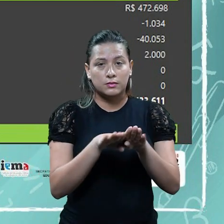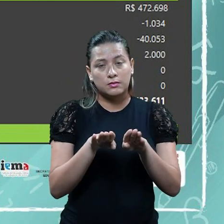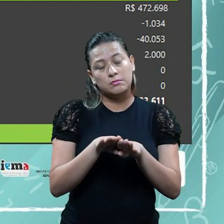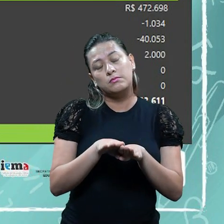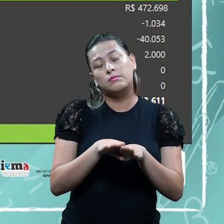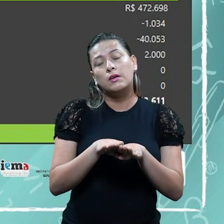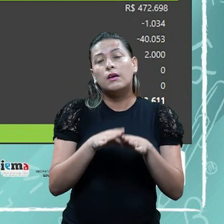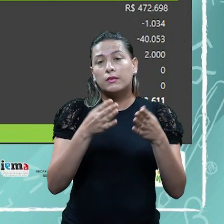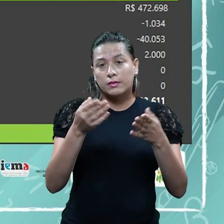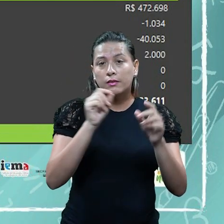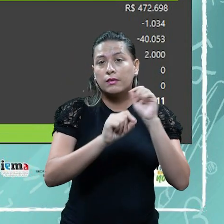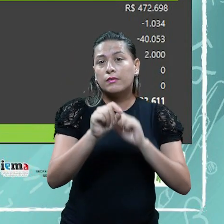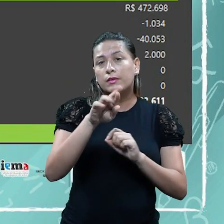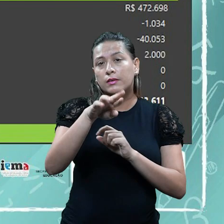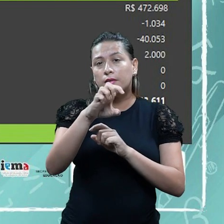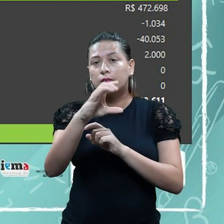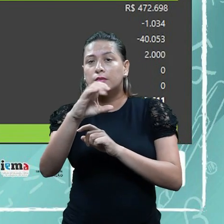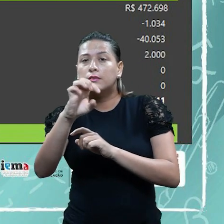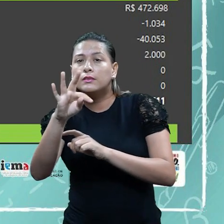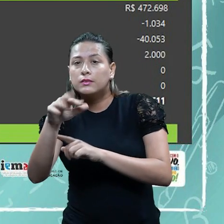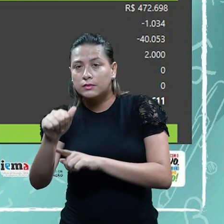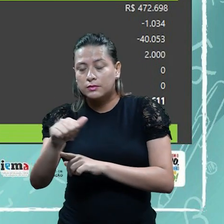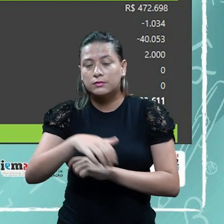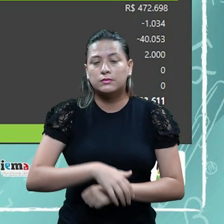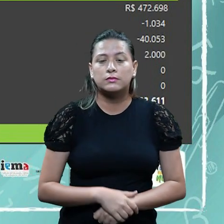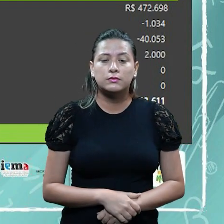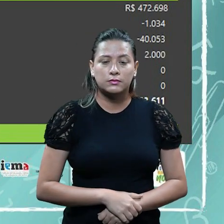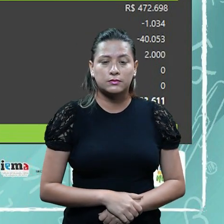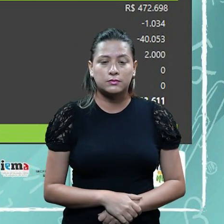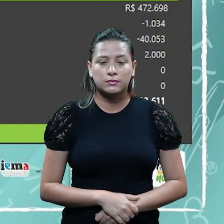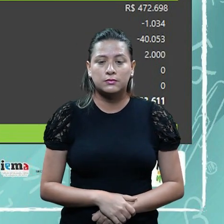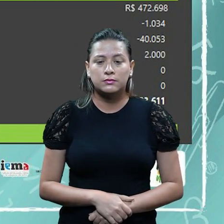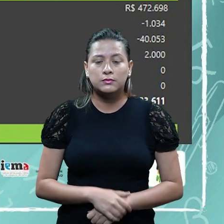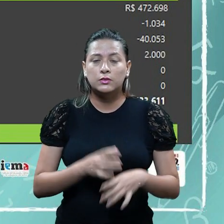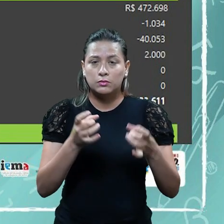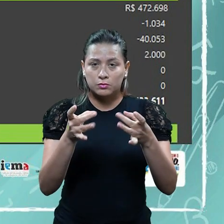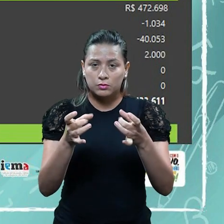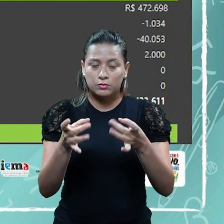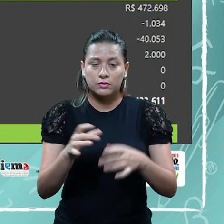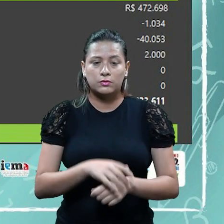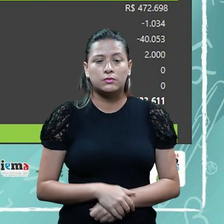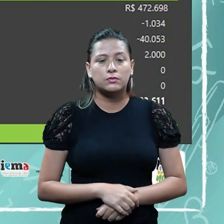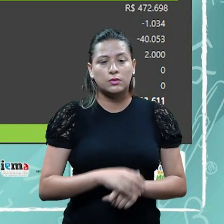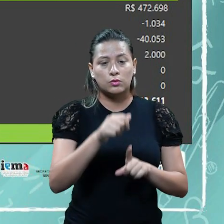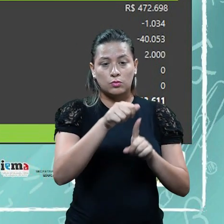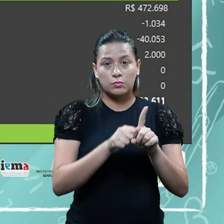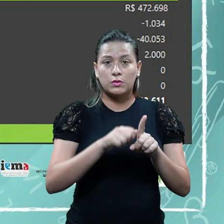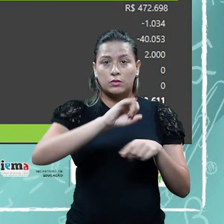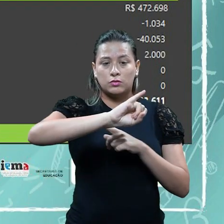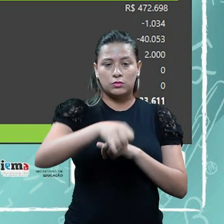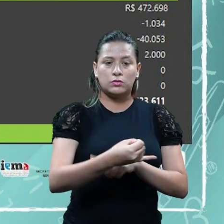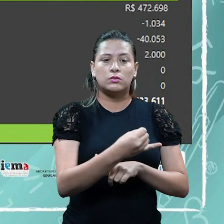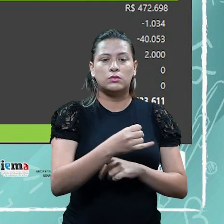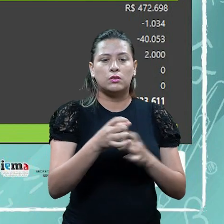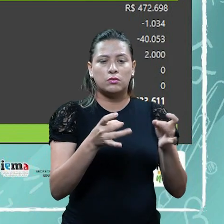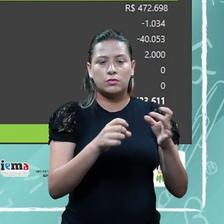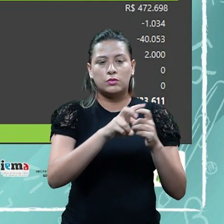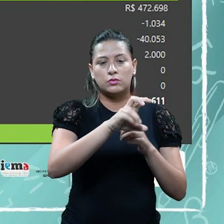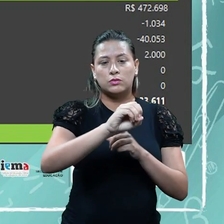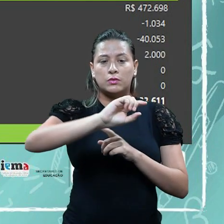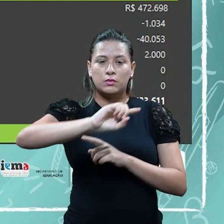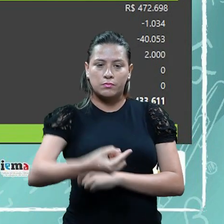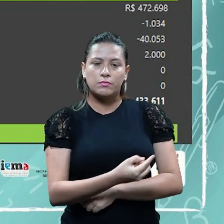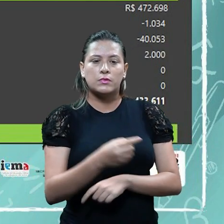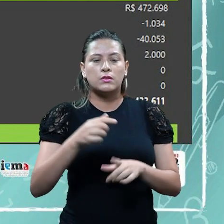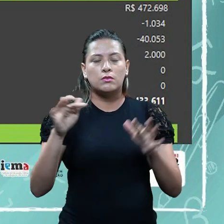no caso, e, consequentemente, as receitas de vendas. Então, em janeiro foi vendido 50 mil,